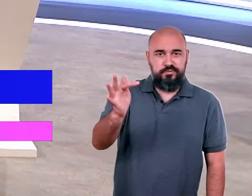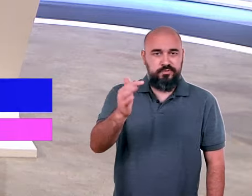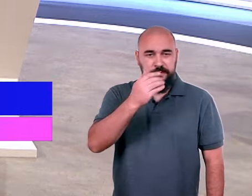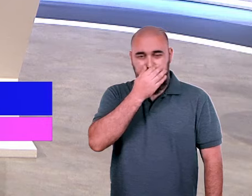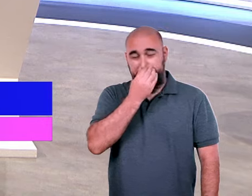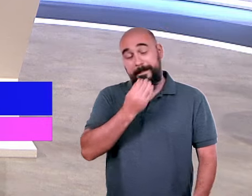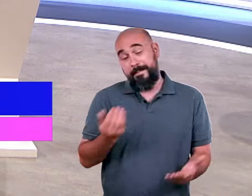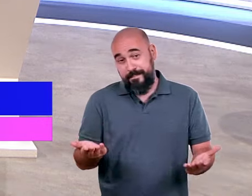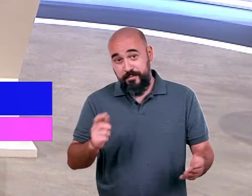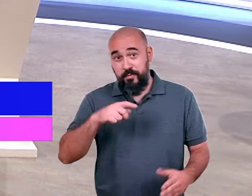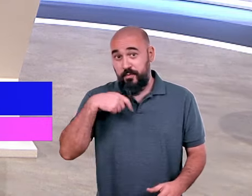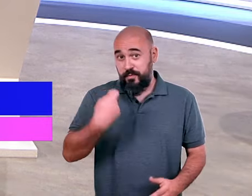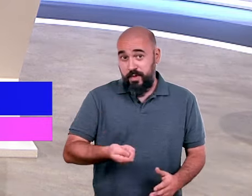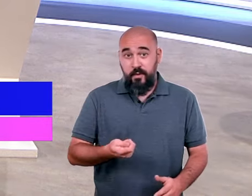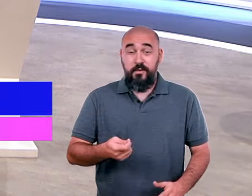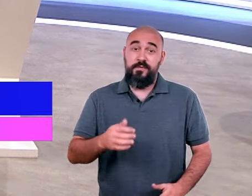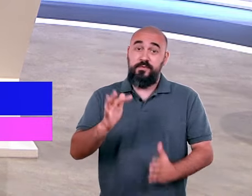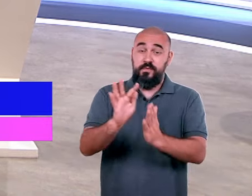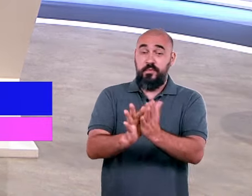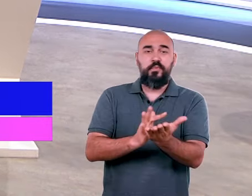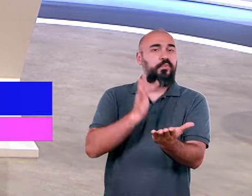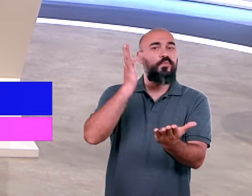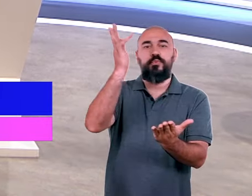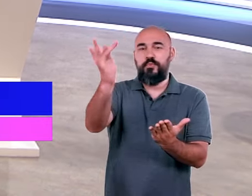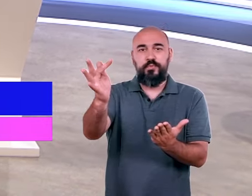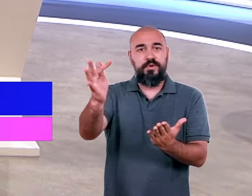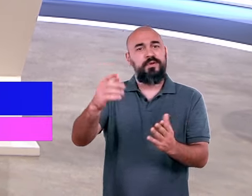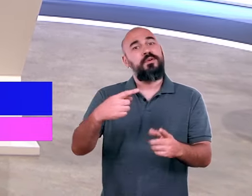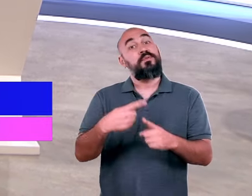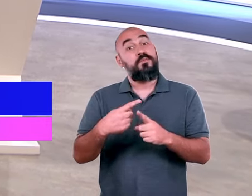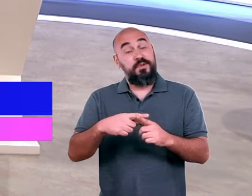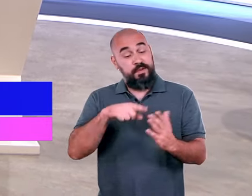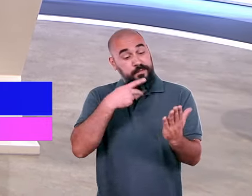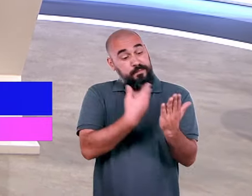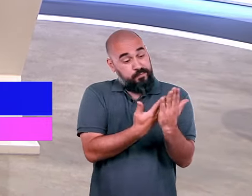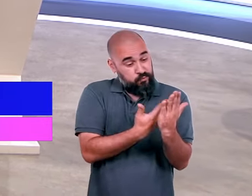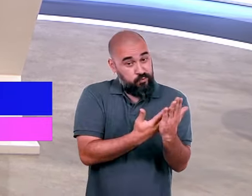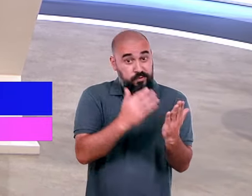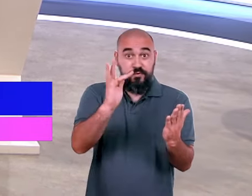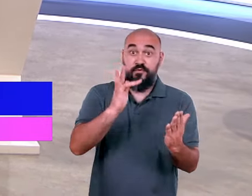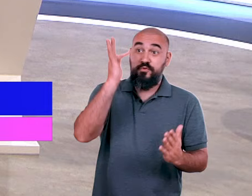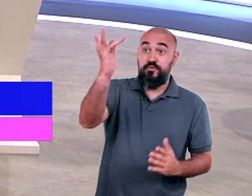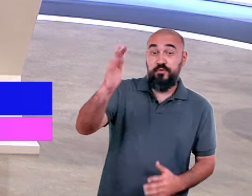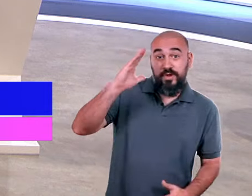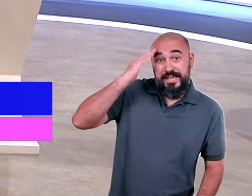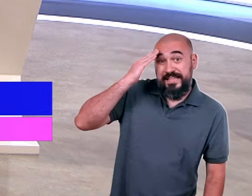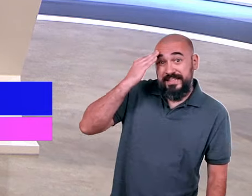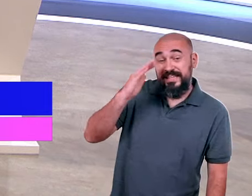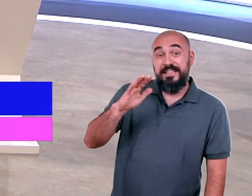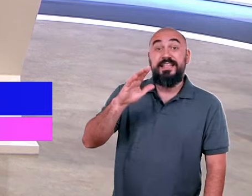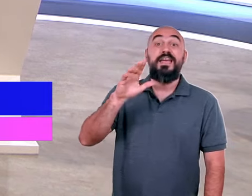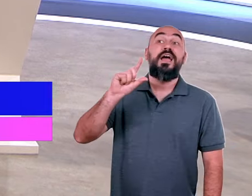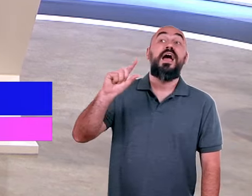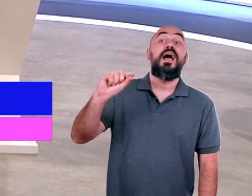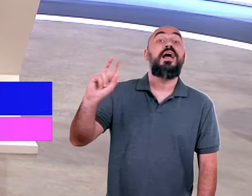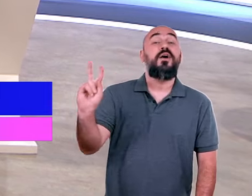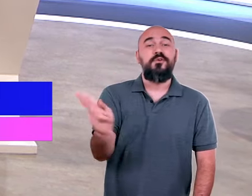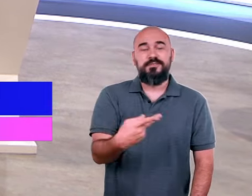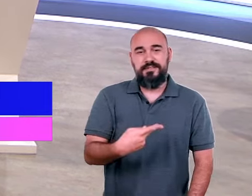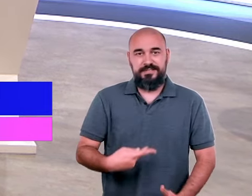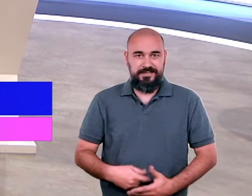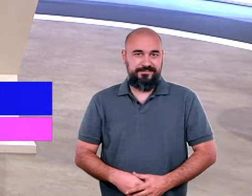nome do programa é A Arena do Futuro. A Arena porque discutimos a Bíblia e do futuro porque estudamos